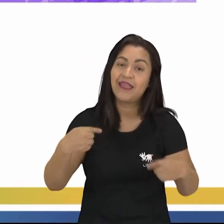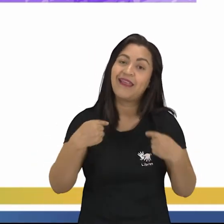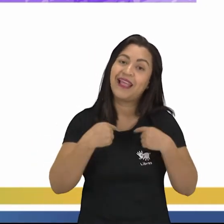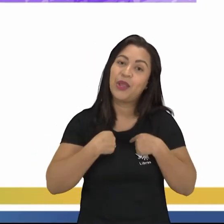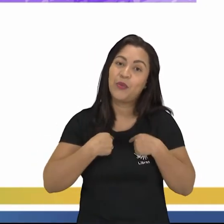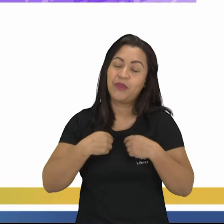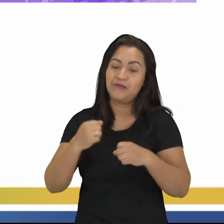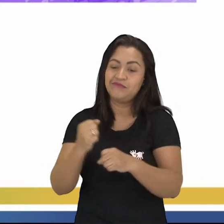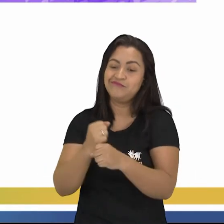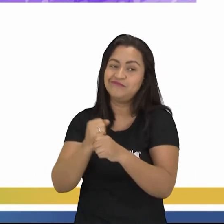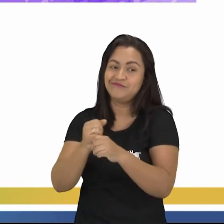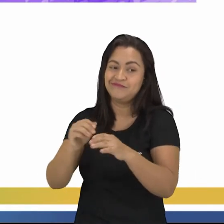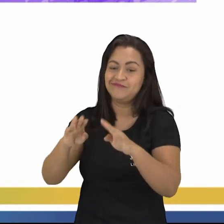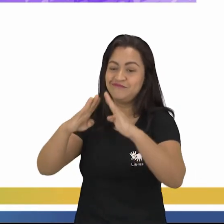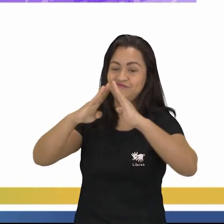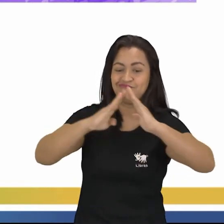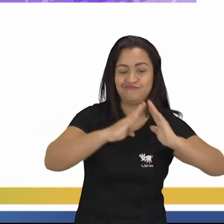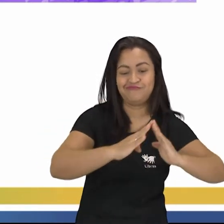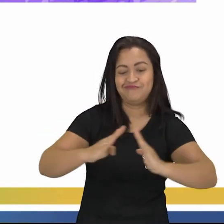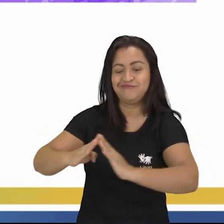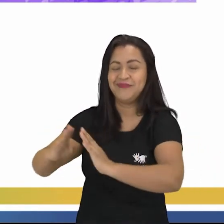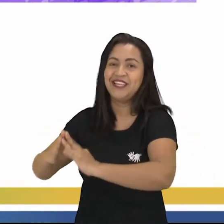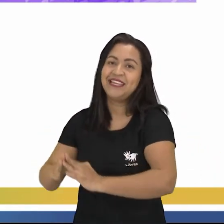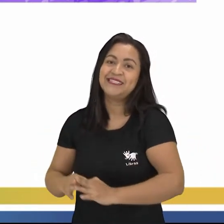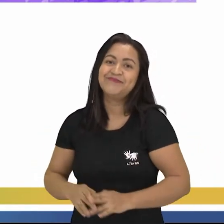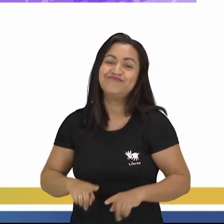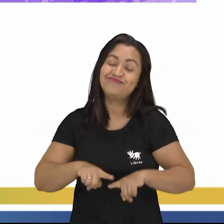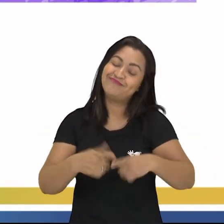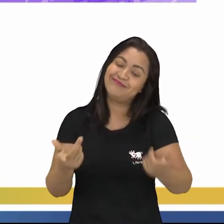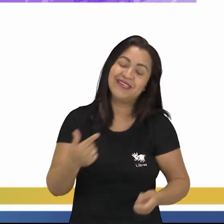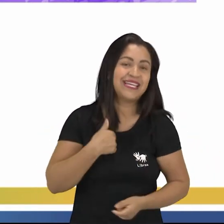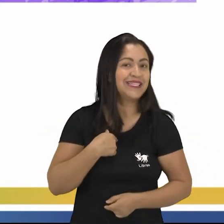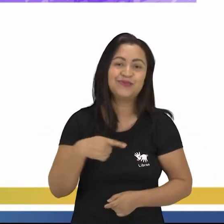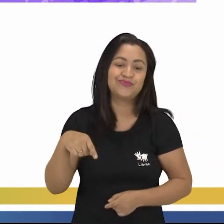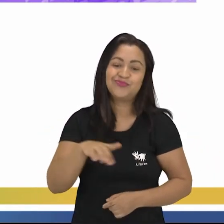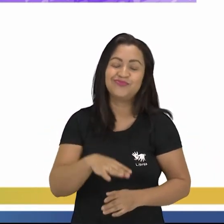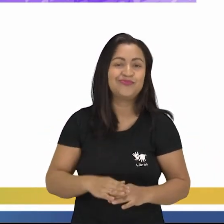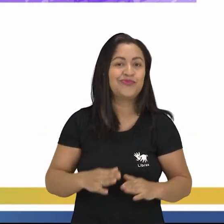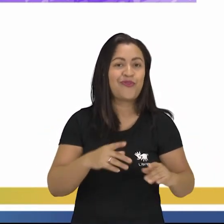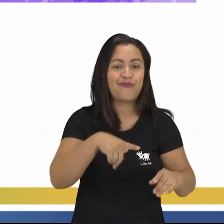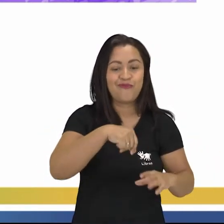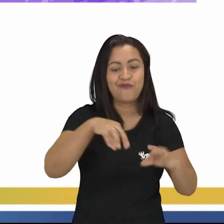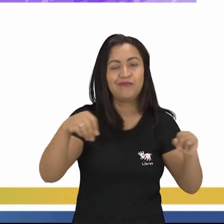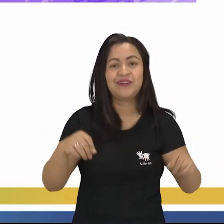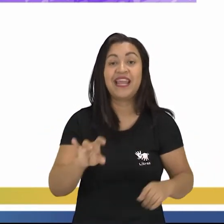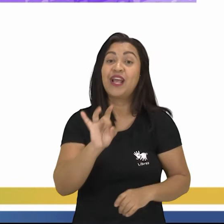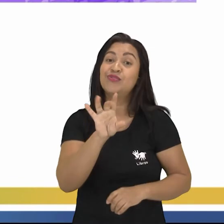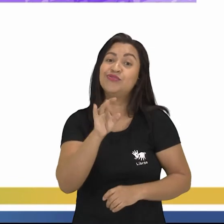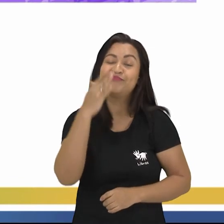castelinhos de areia. Não fui à praia, não fiz castelinhos de areia. É só uma imaginação.